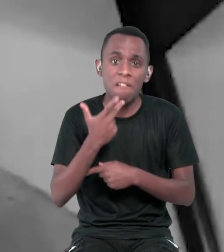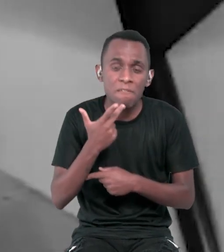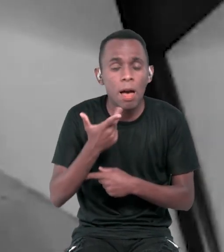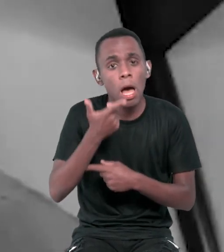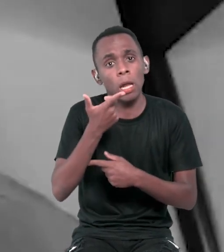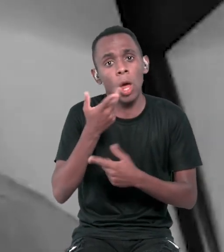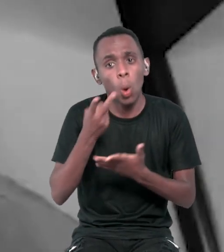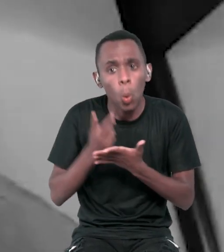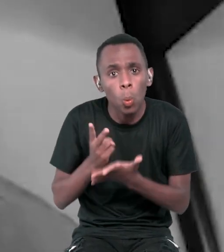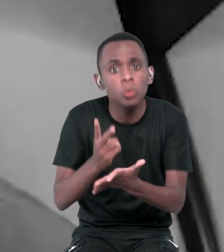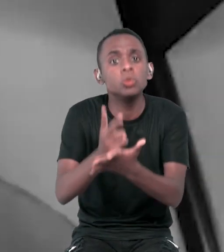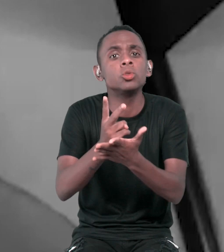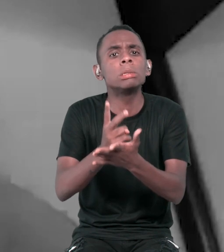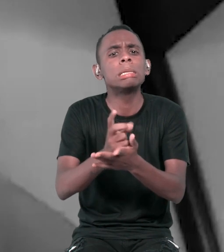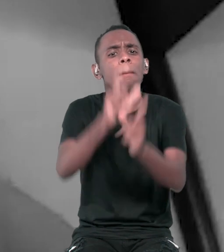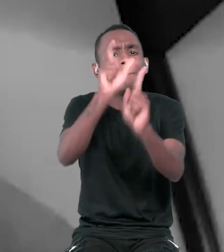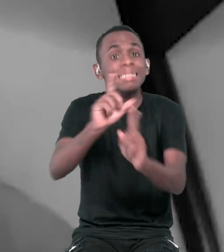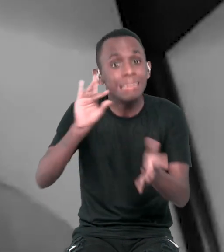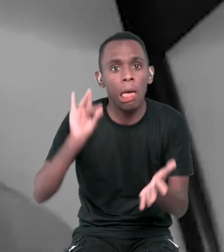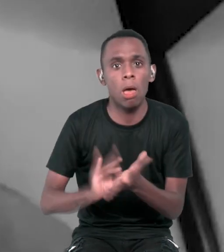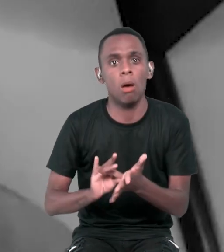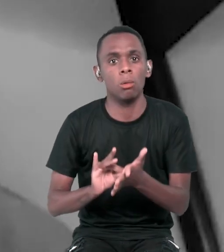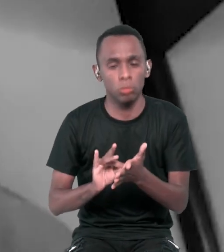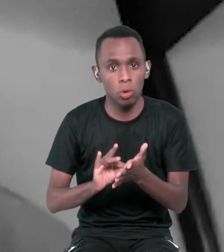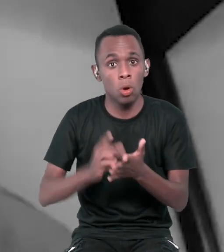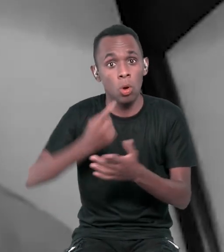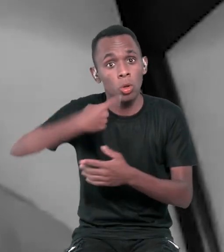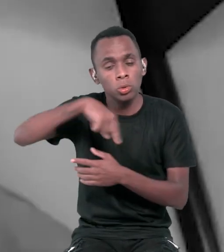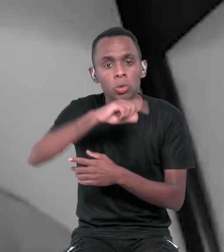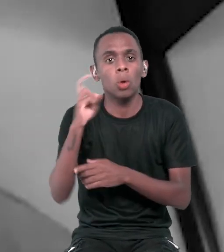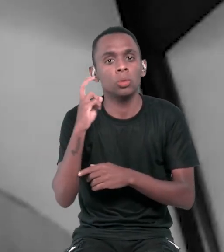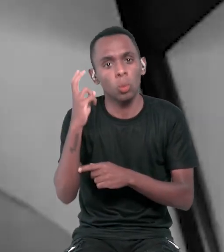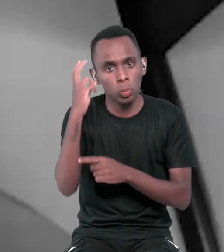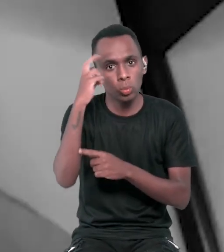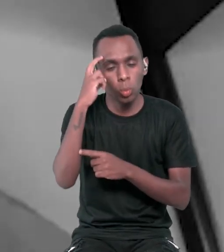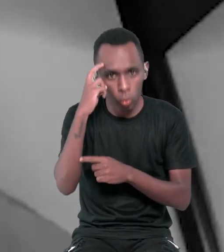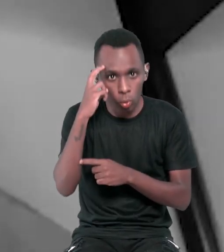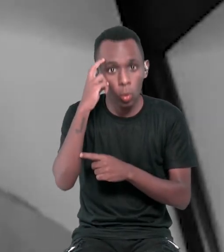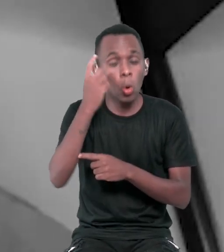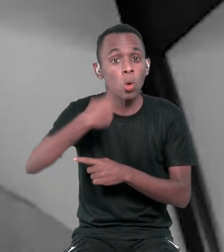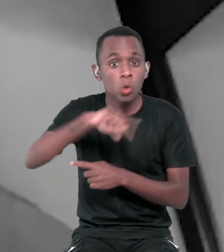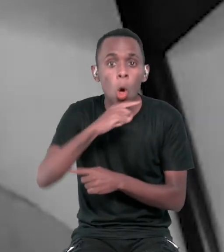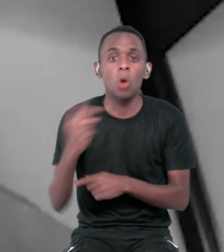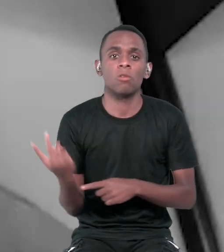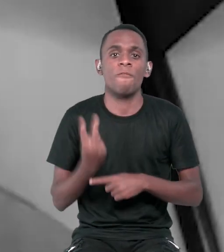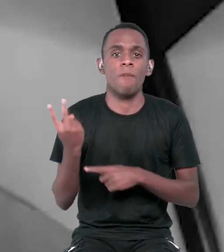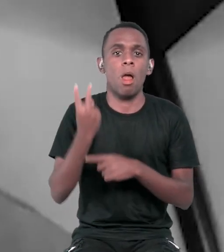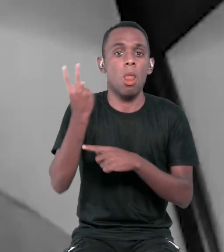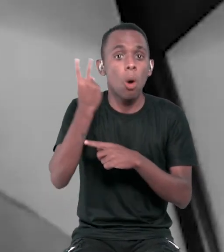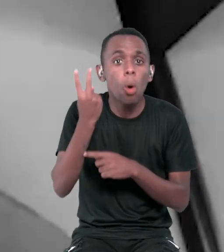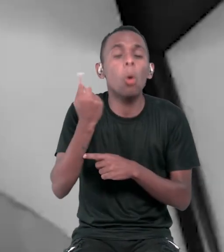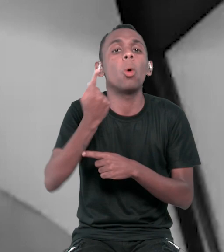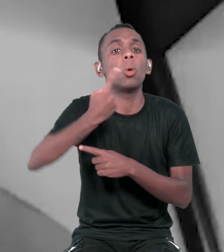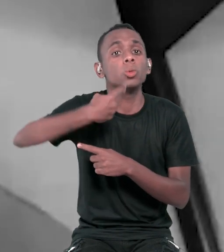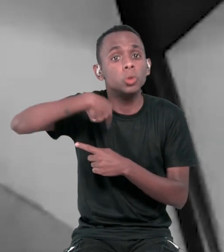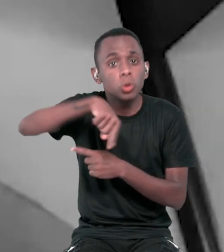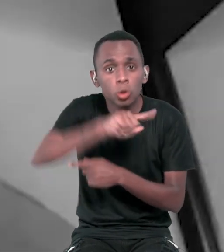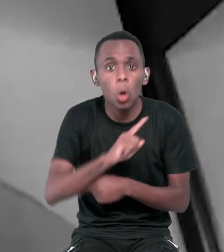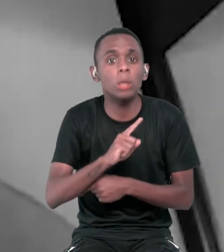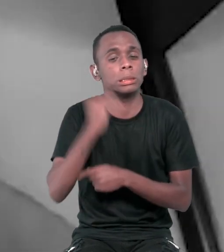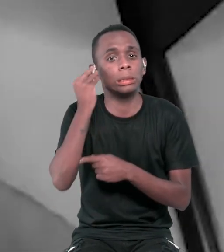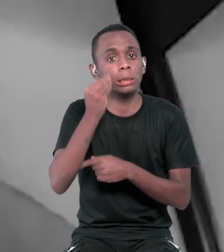ser los reales sujetos de nuestras culturas, de nuestros valores, de